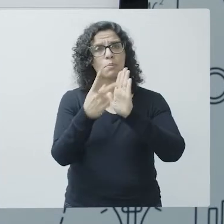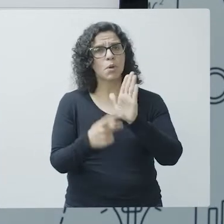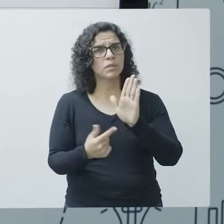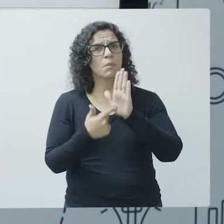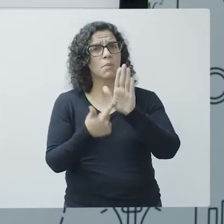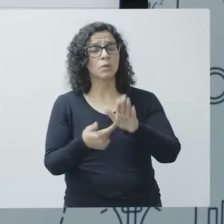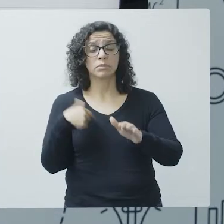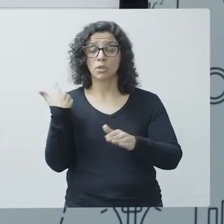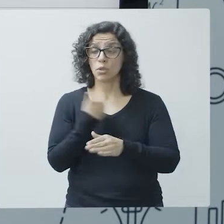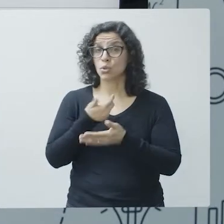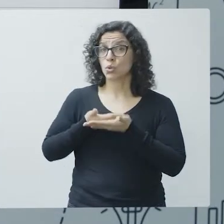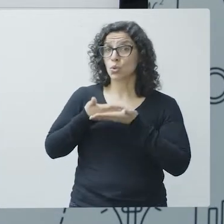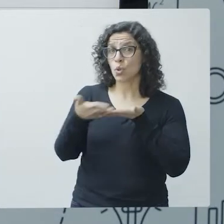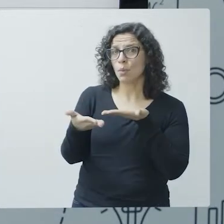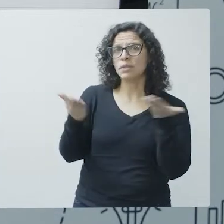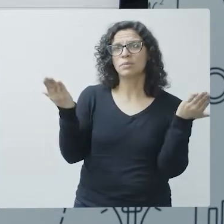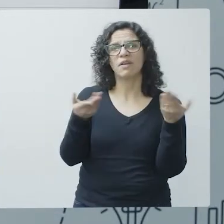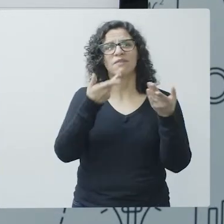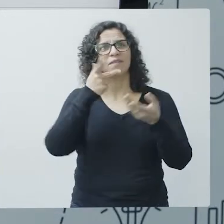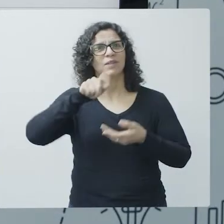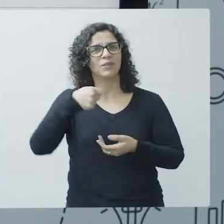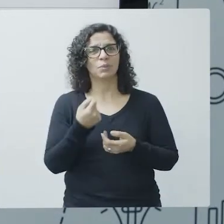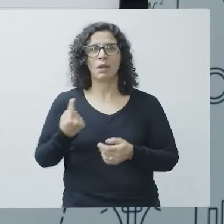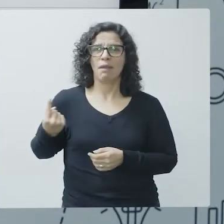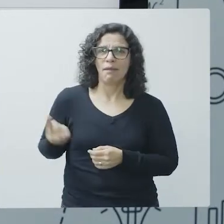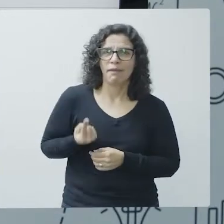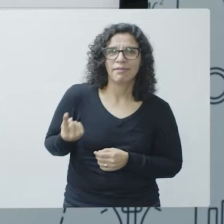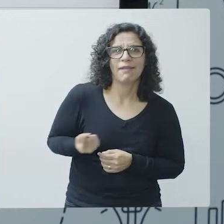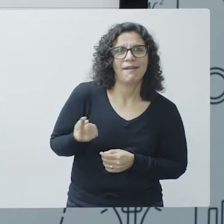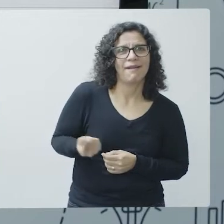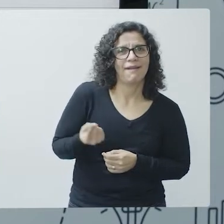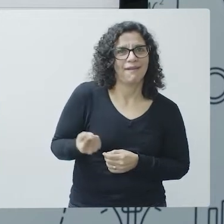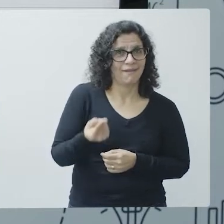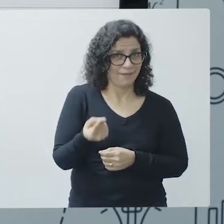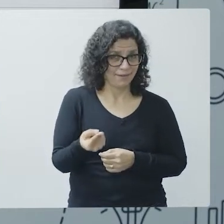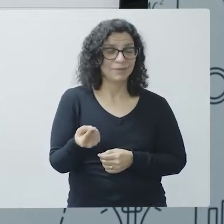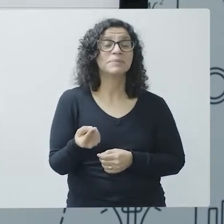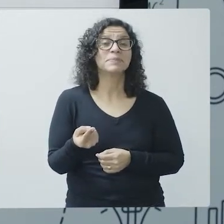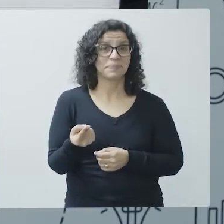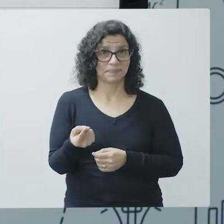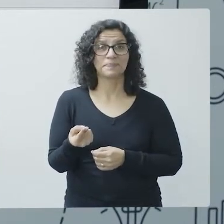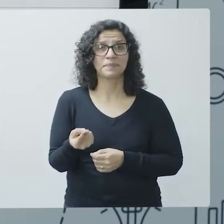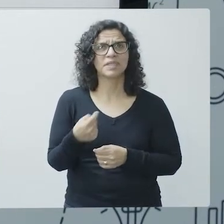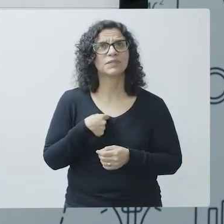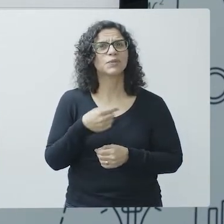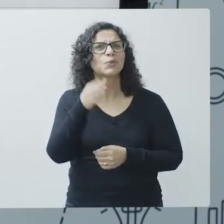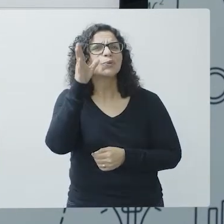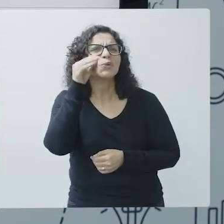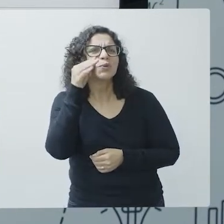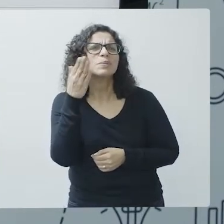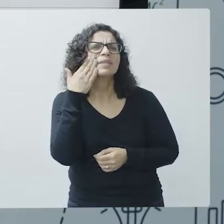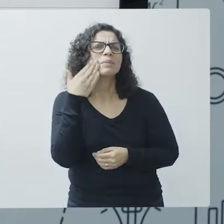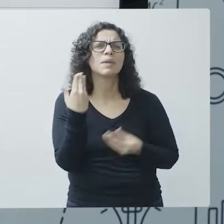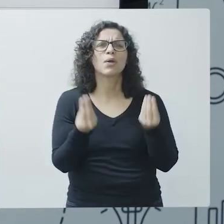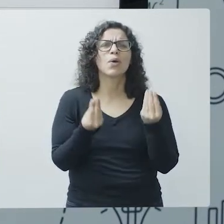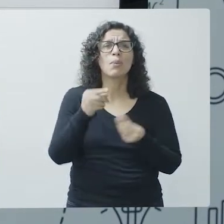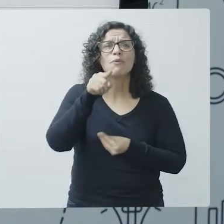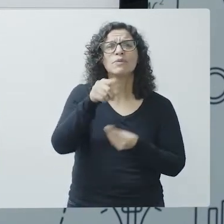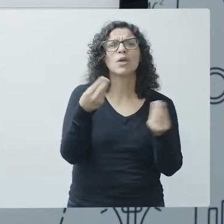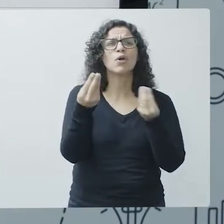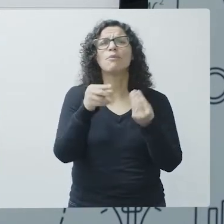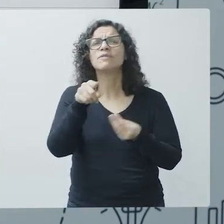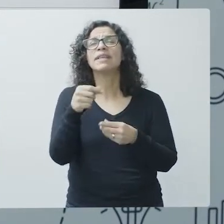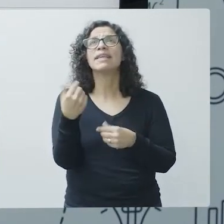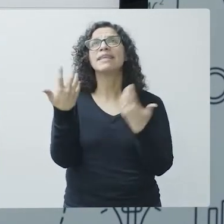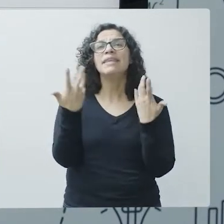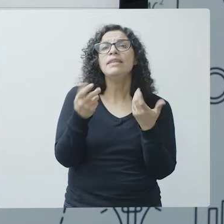nós começamos a falar, que é sobre a eternidade. E eu fico tão curioso para saber de vocês, o que